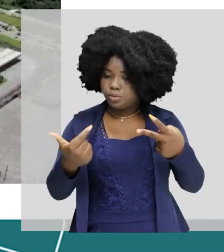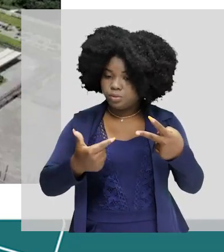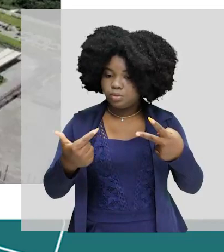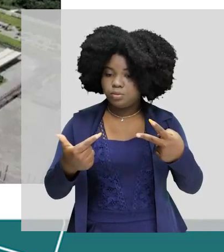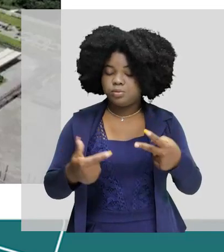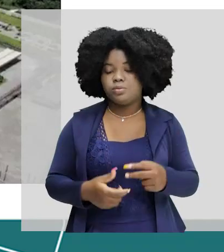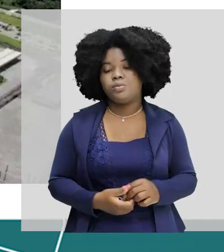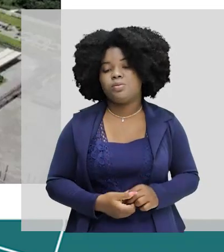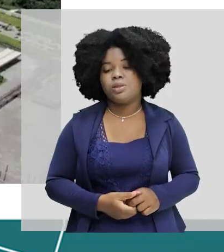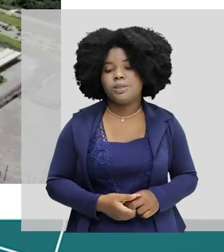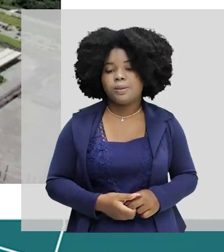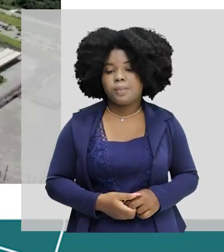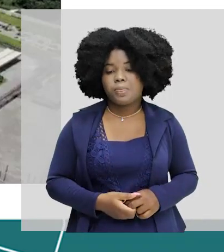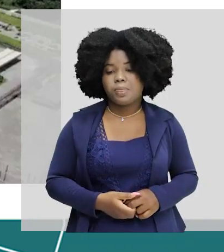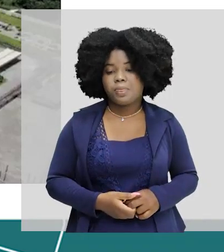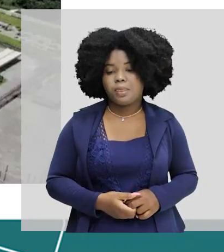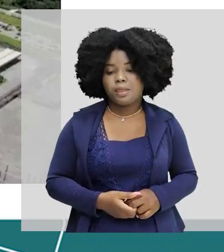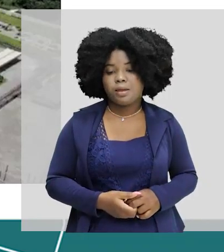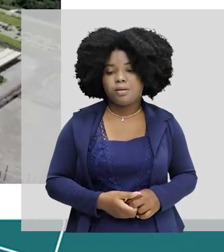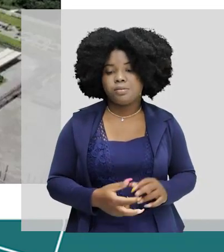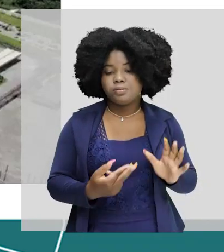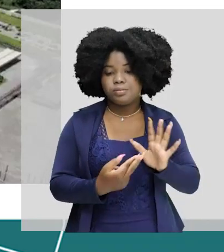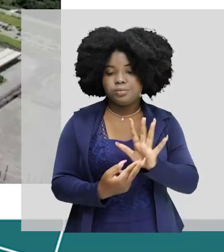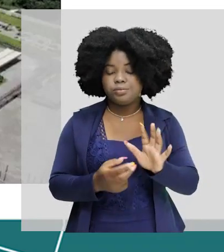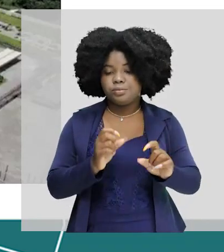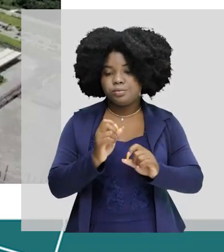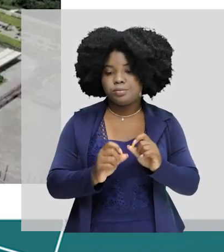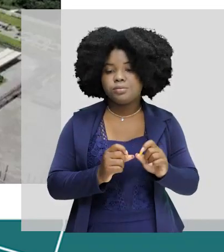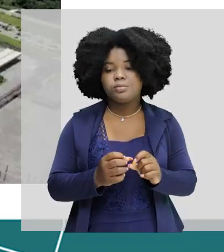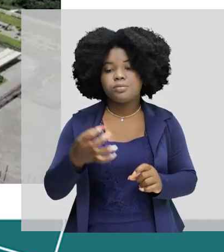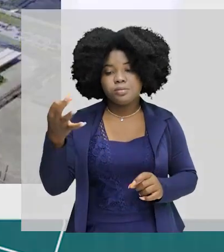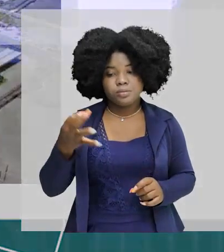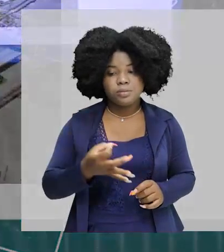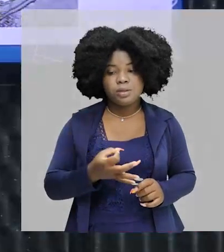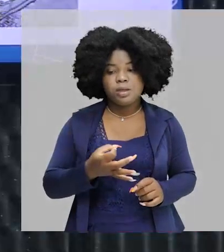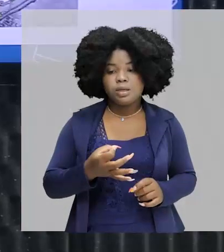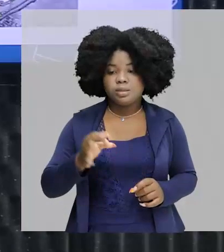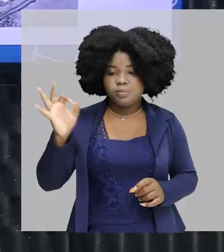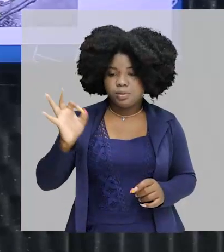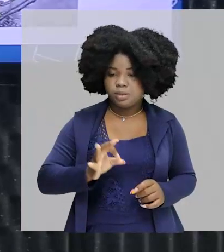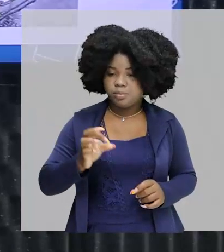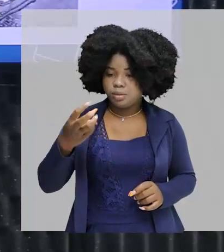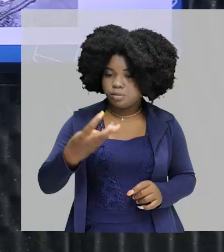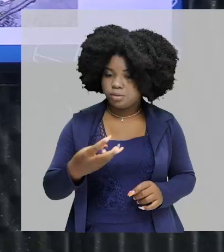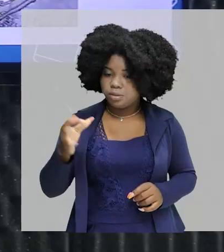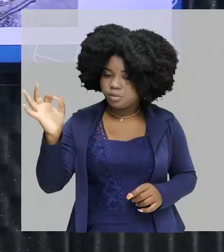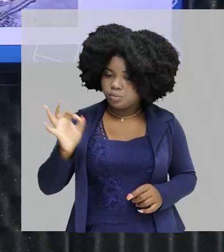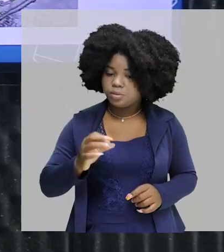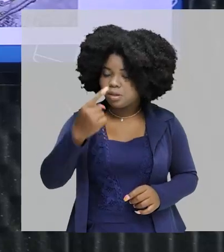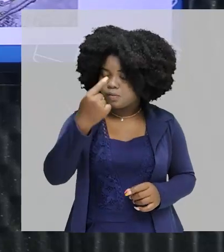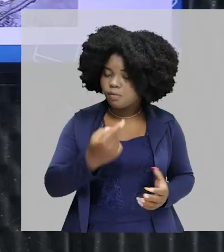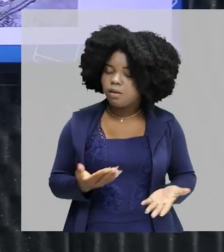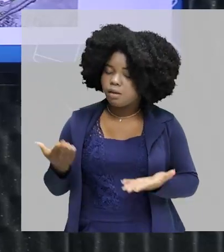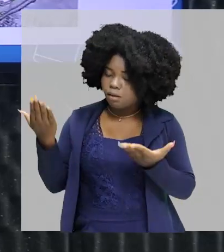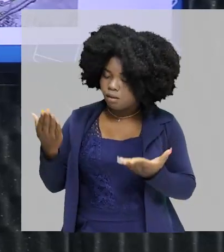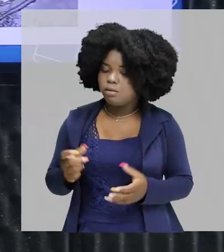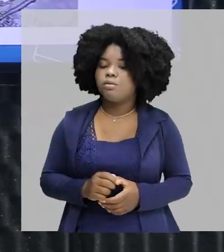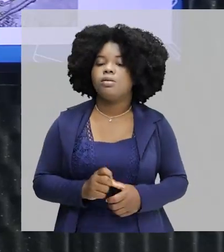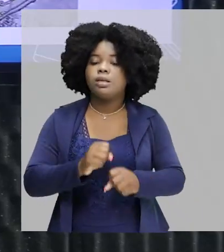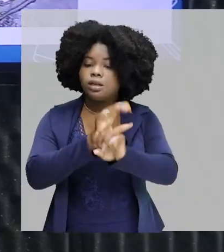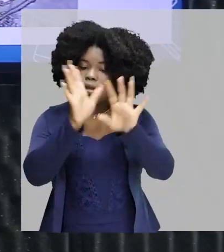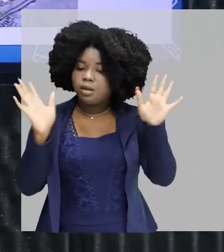Angra 2, certo? Correspondendo a esse percentual de 3%. Aqui na foto eu estou trazendo para